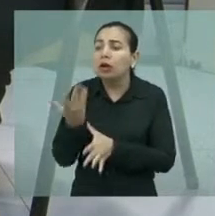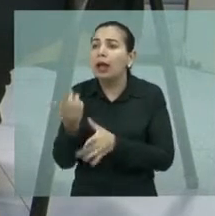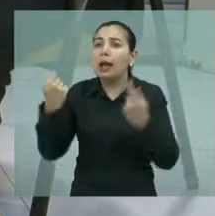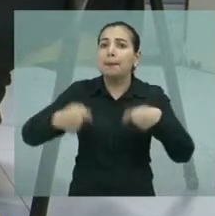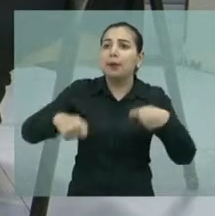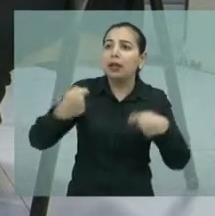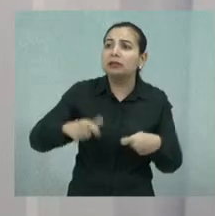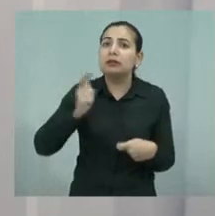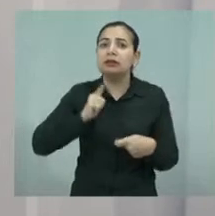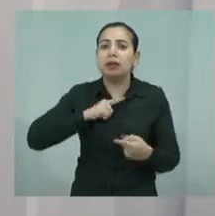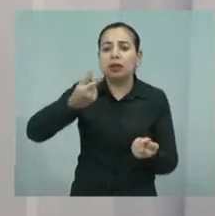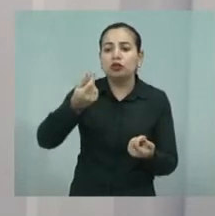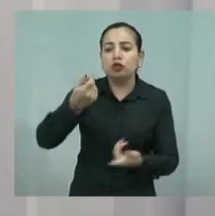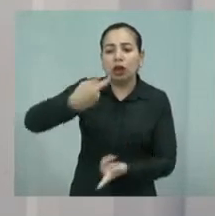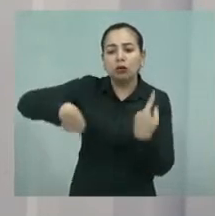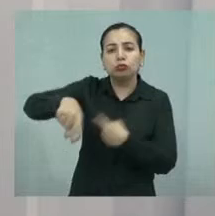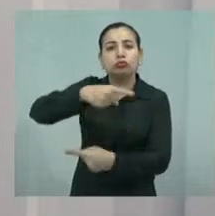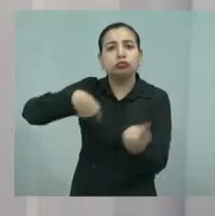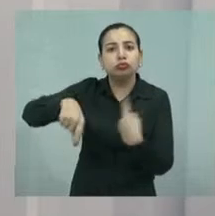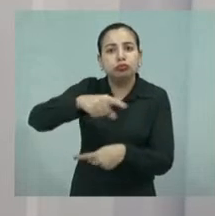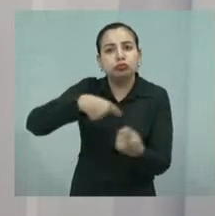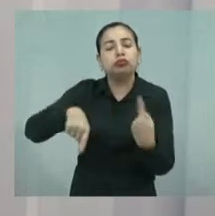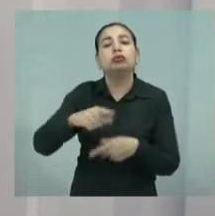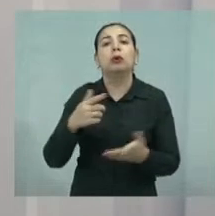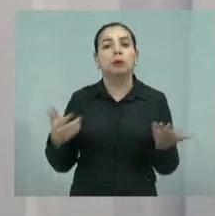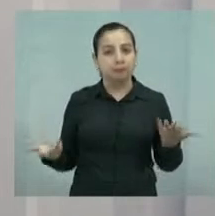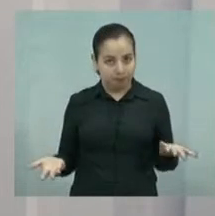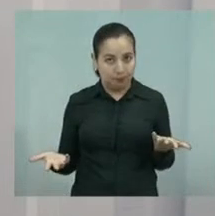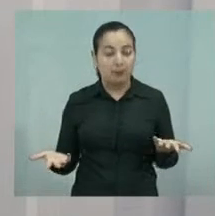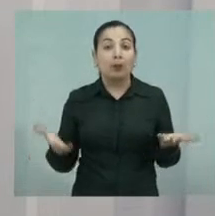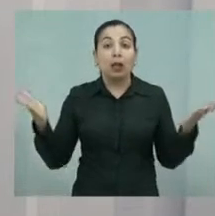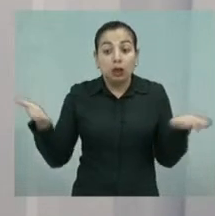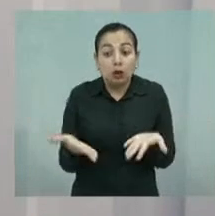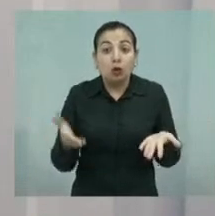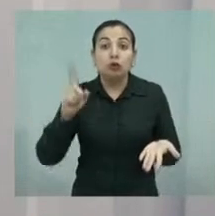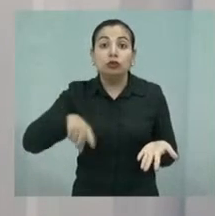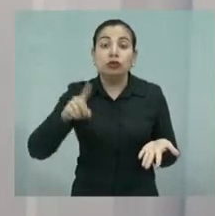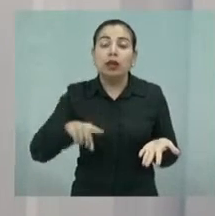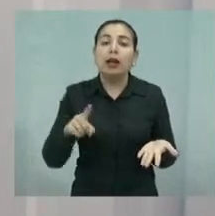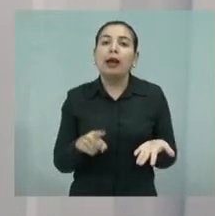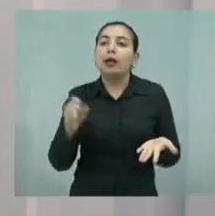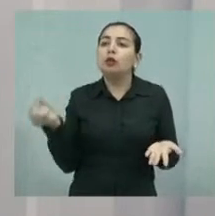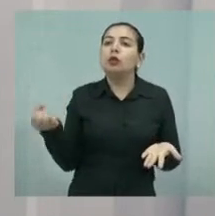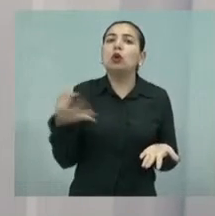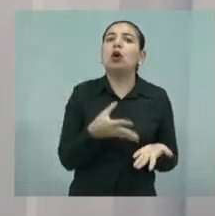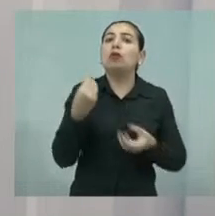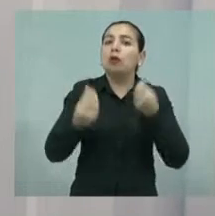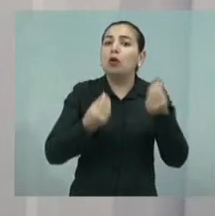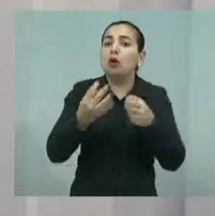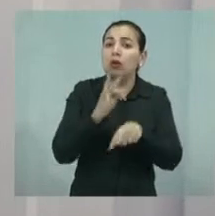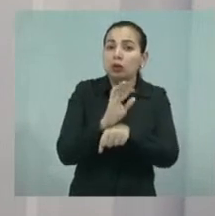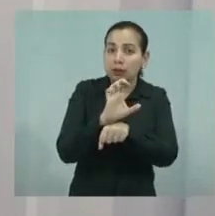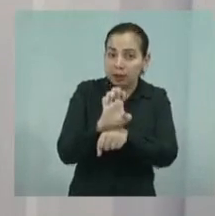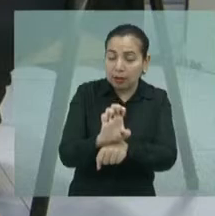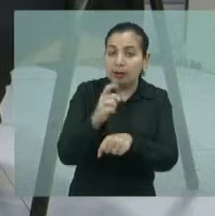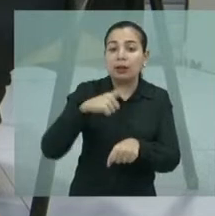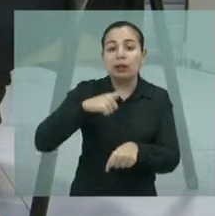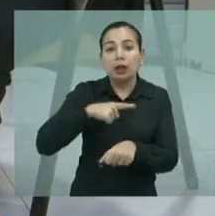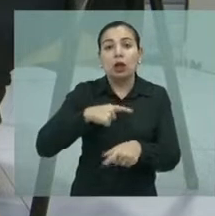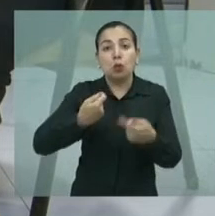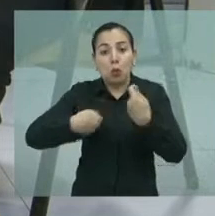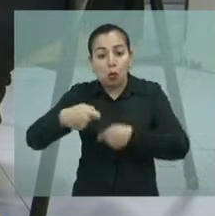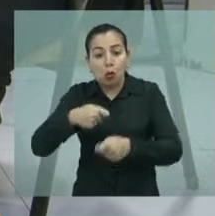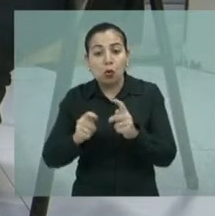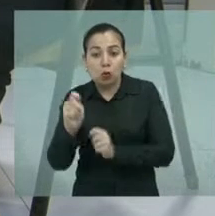para a população. E esse hoje também é uma forma moderna, e o Tribunal de Contas se engaja aí como órgão de controle das